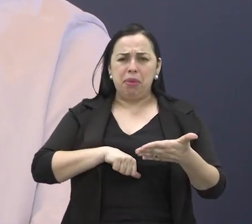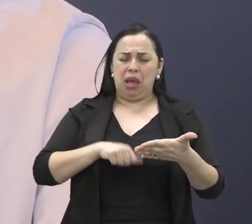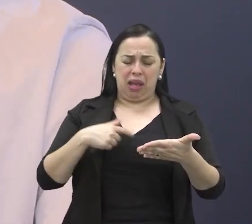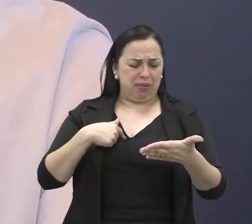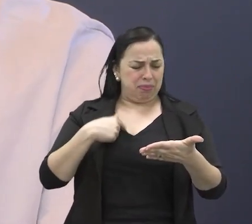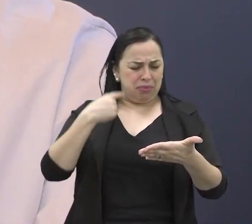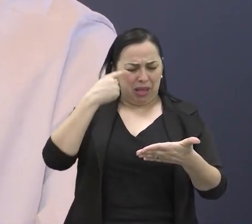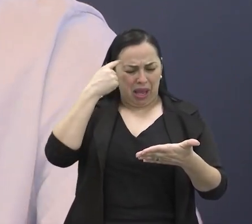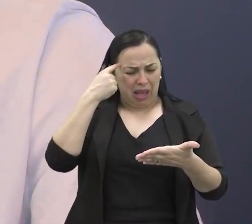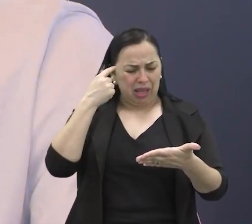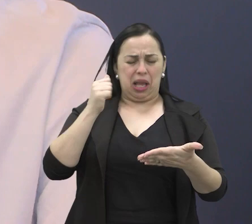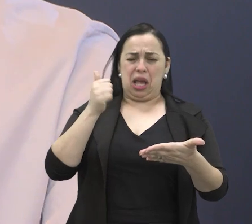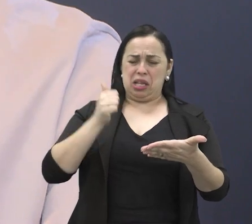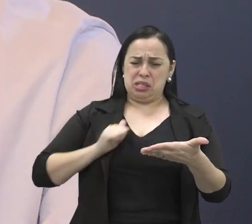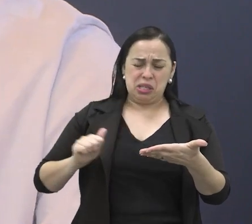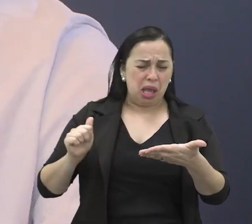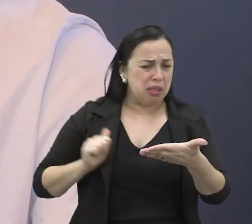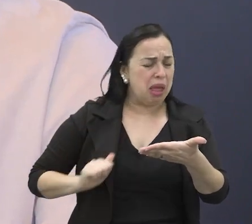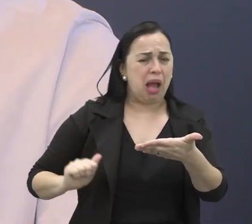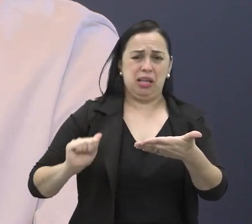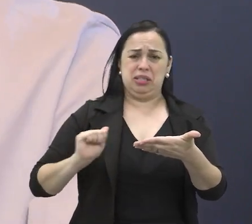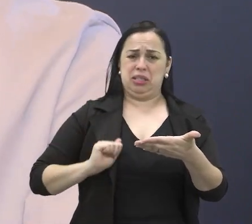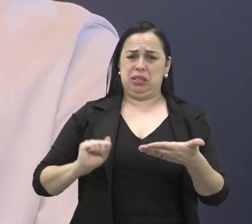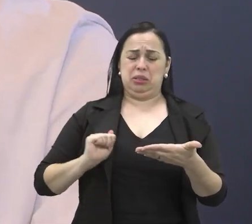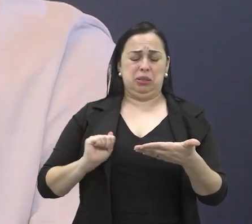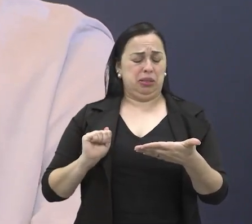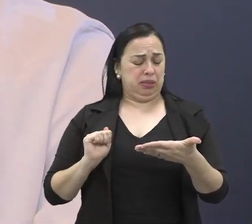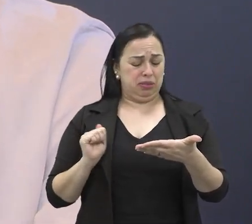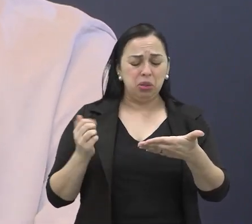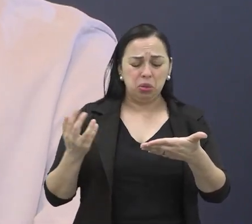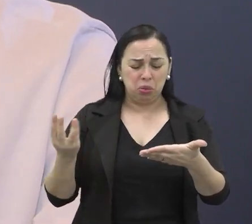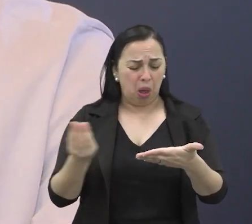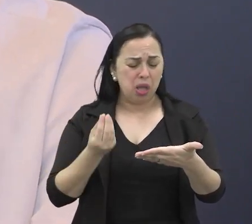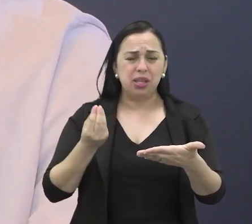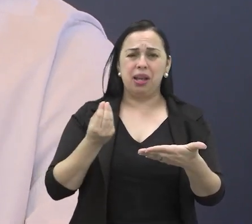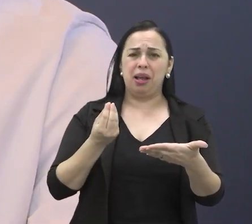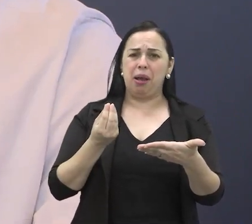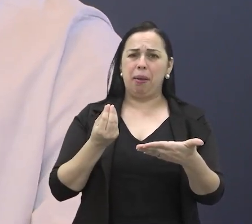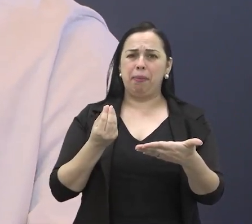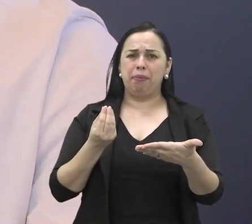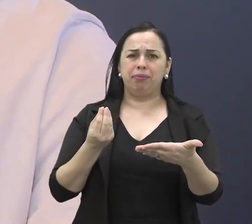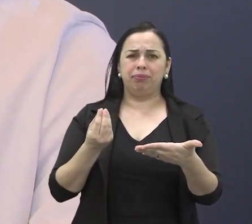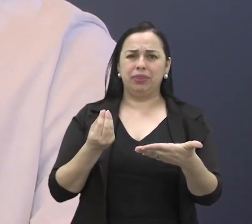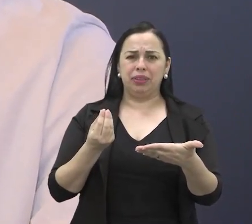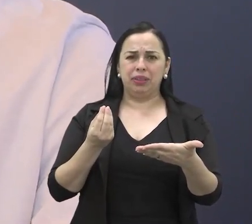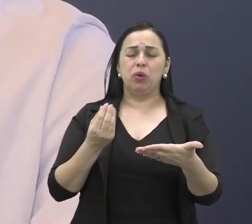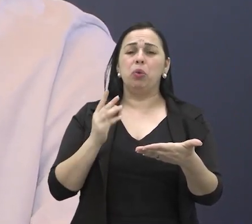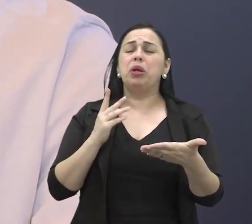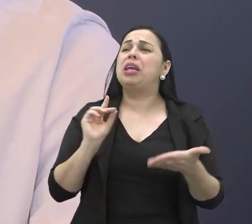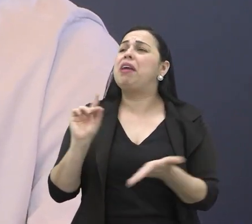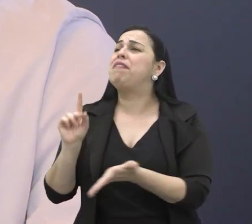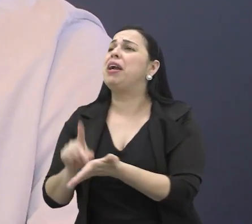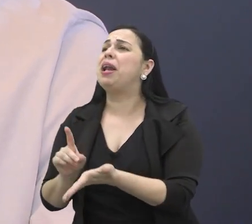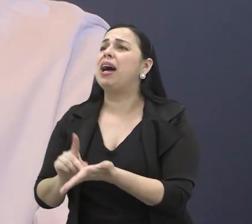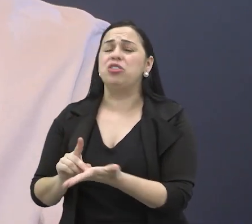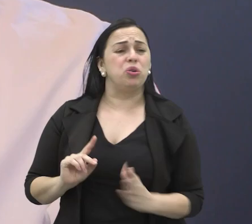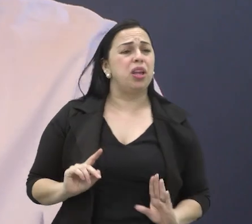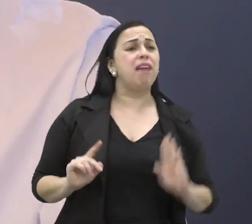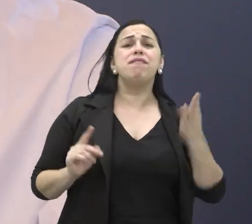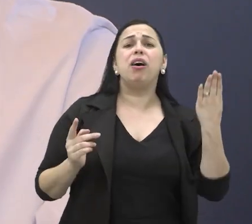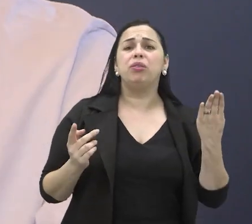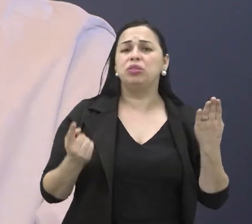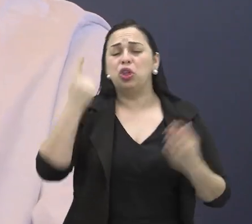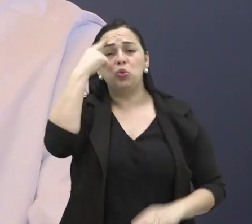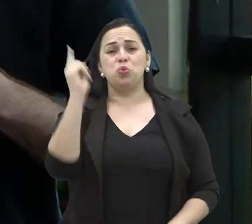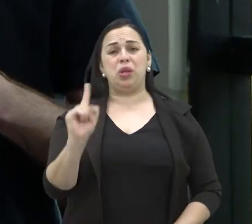a tua autoimagem, que aí vai atingindo a tua ansiedade, que aí você vai tendo toda uma noção distorcida do que é real e do